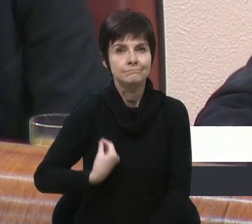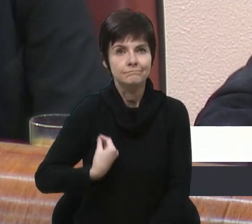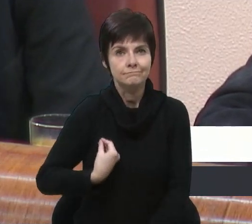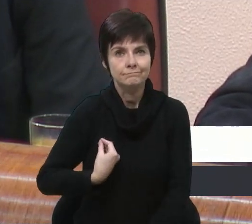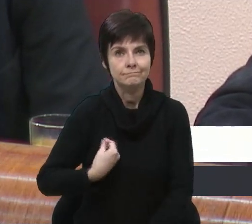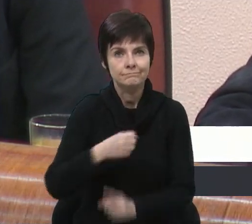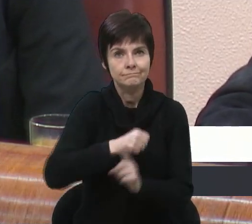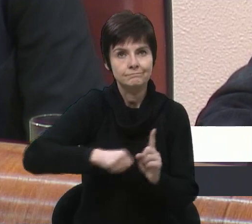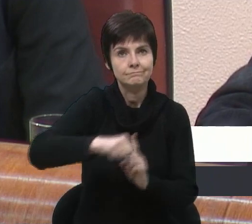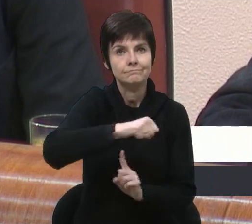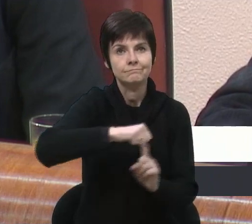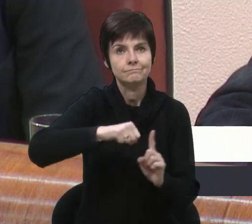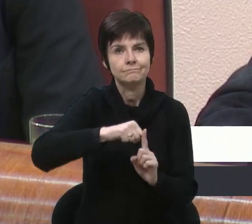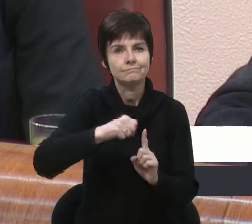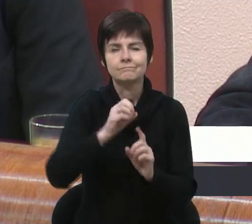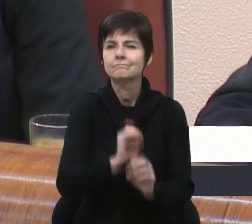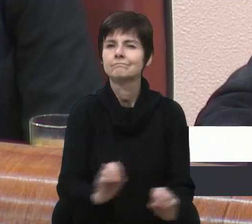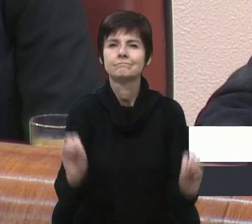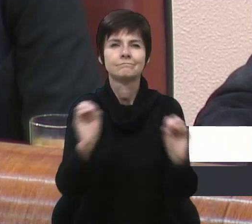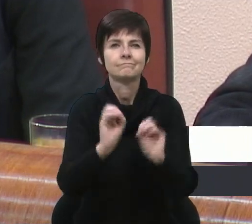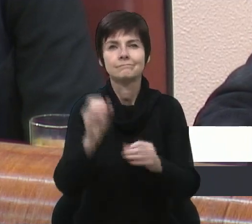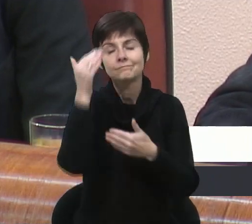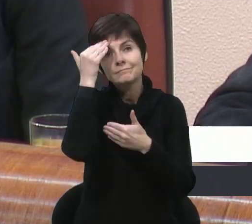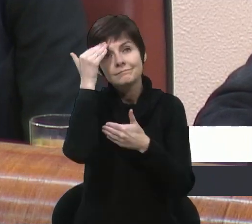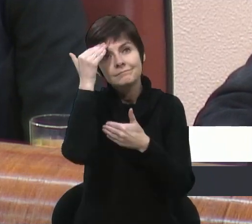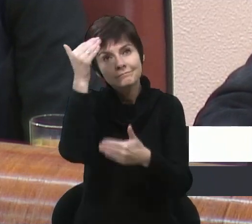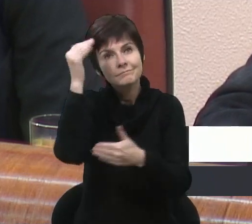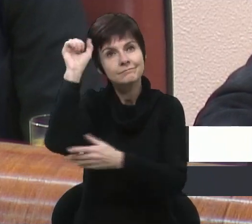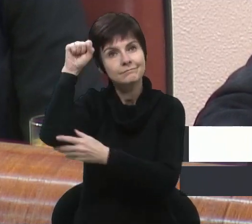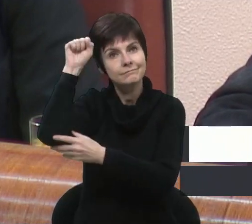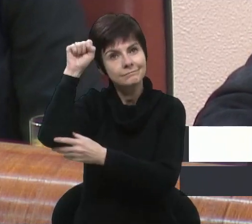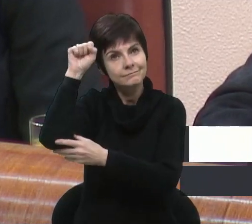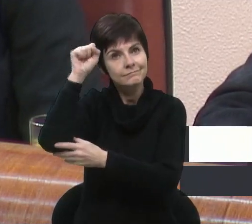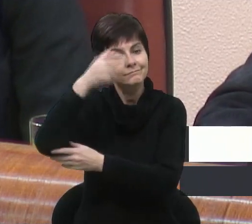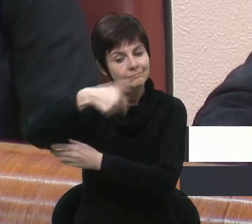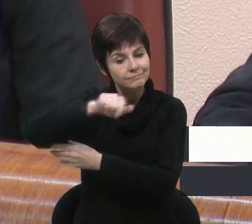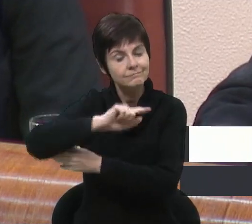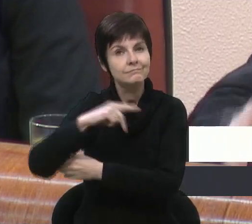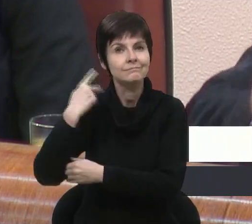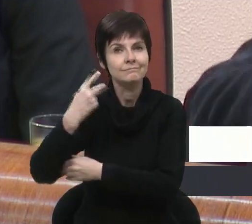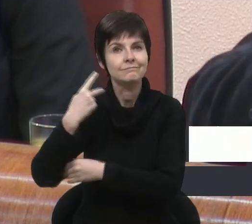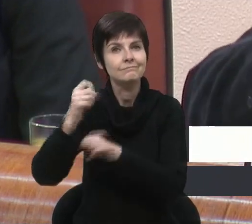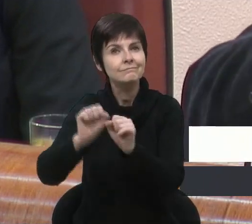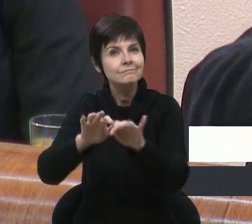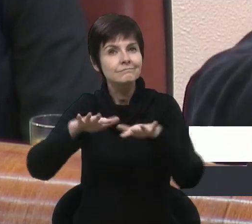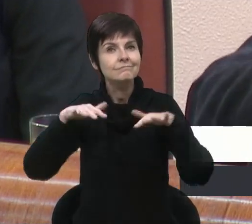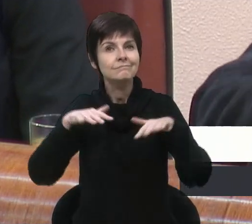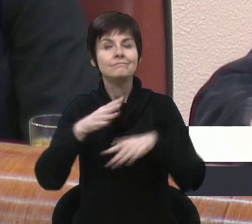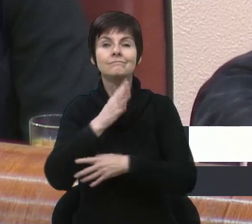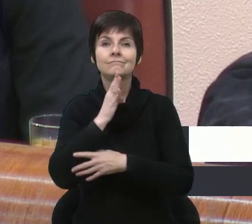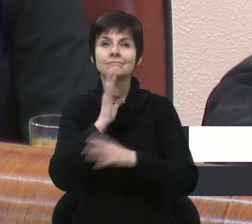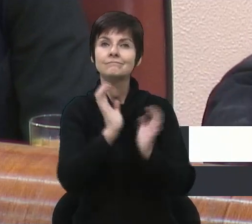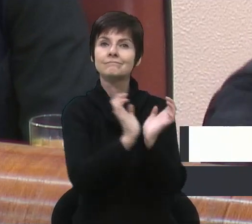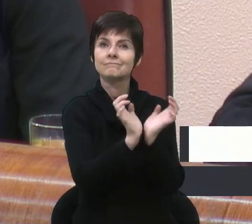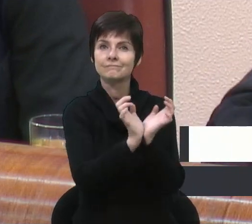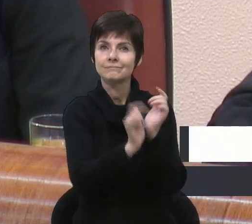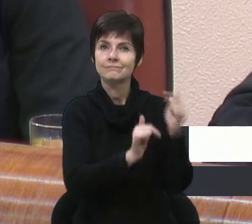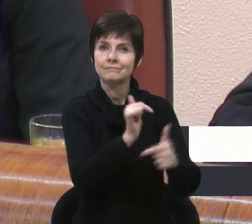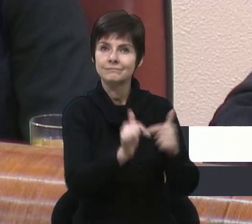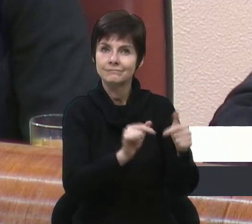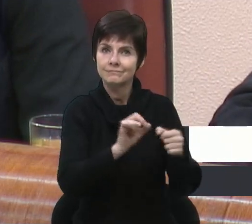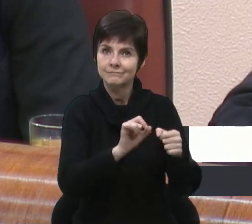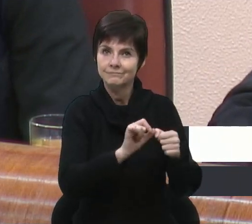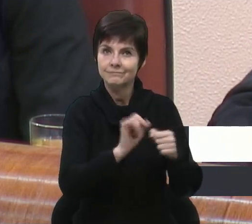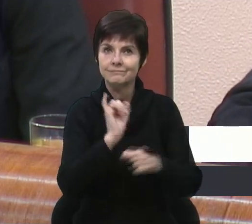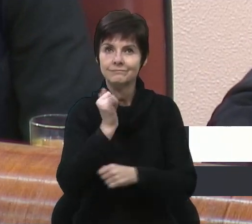ações. Isso é muito bom. E obrigado, Clóvis, por oportunizar a Câmara a reconhecer o trabalho do Alarme